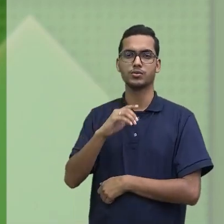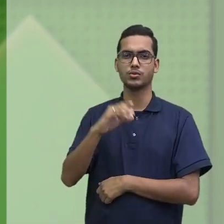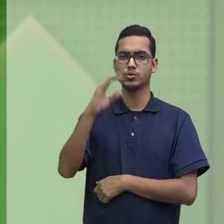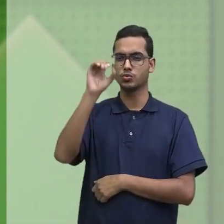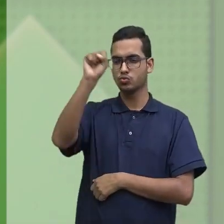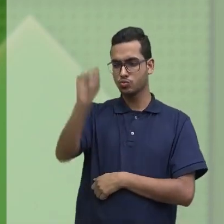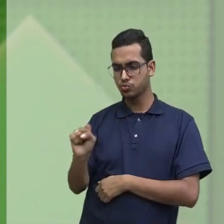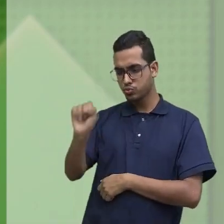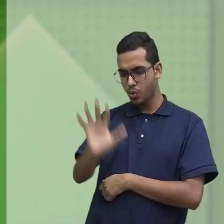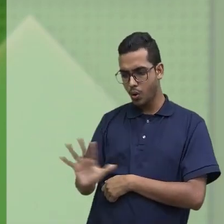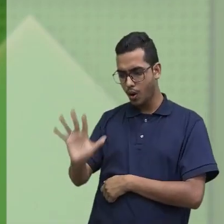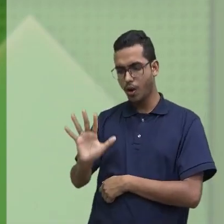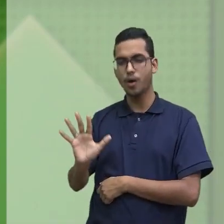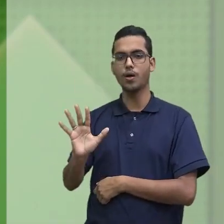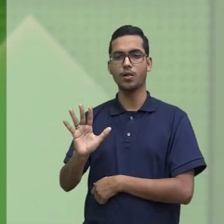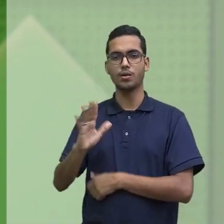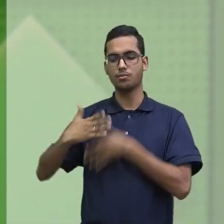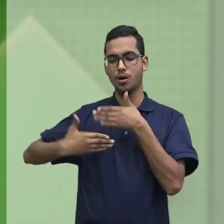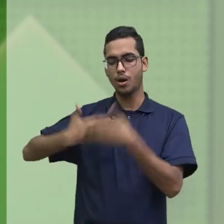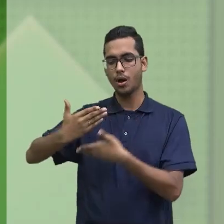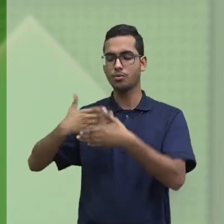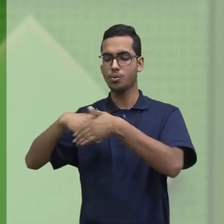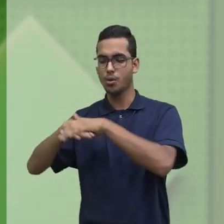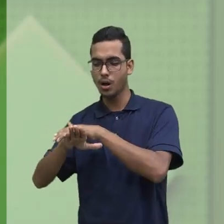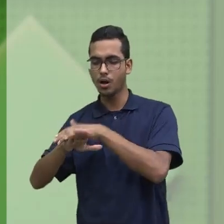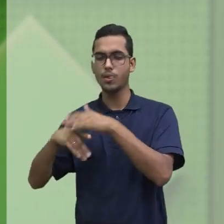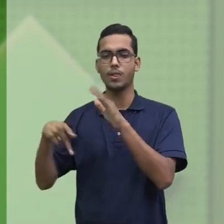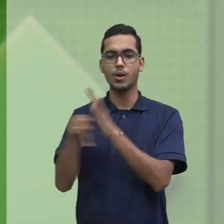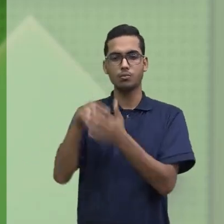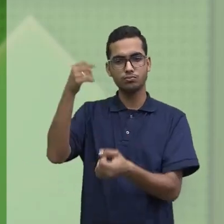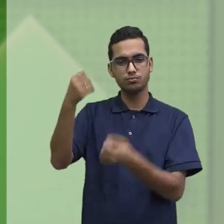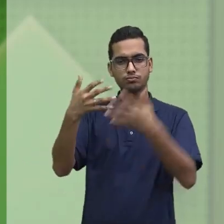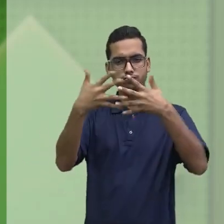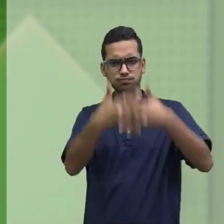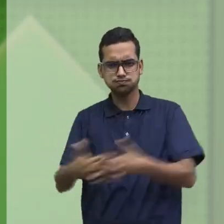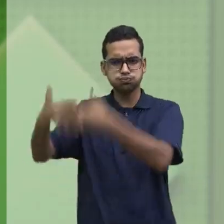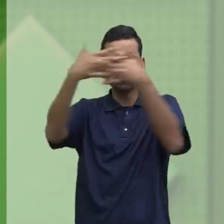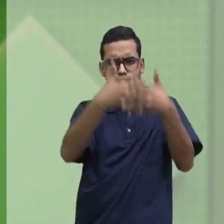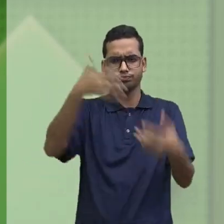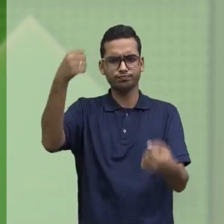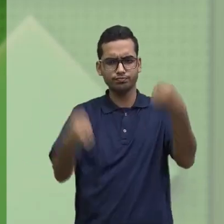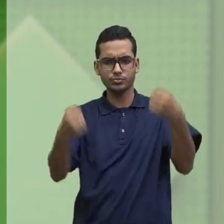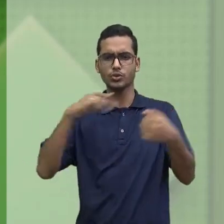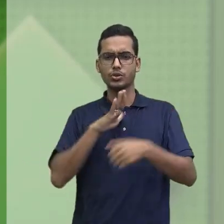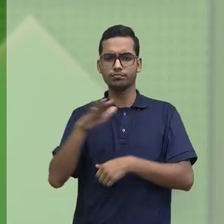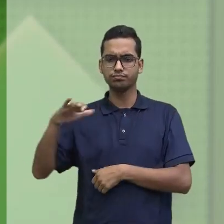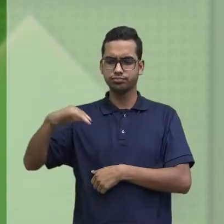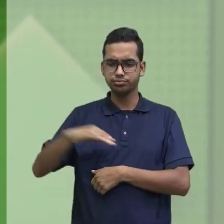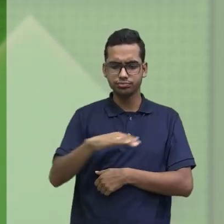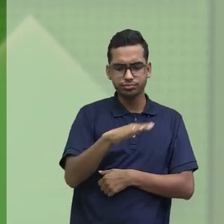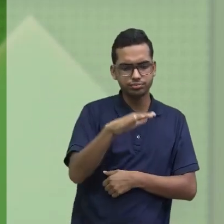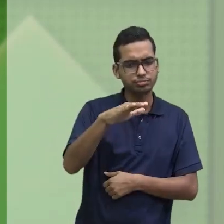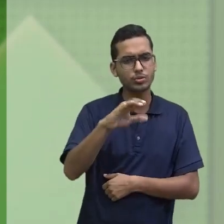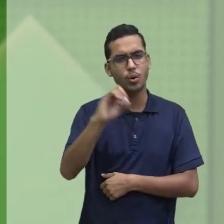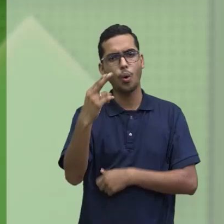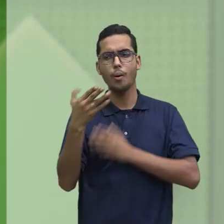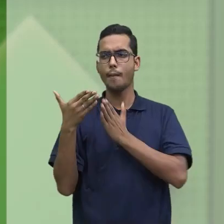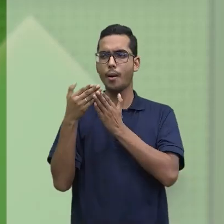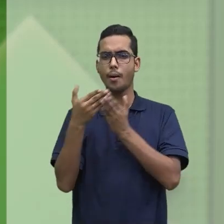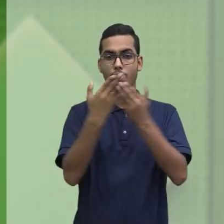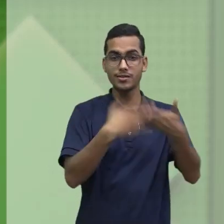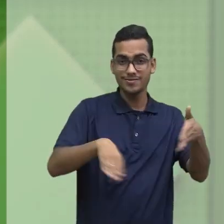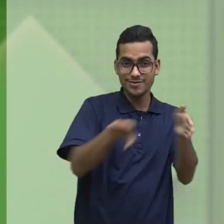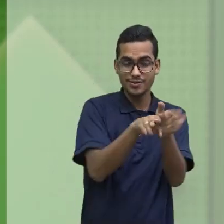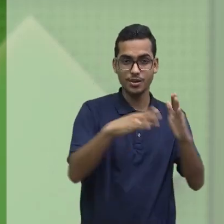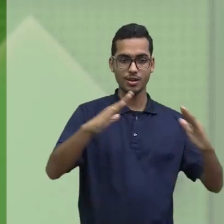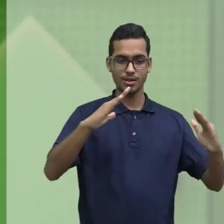norte na nossa mesa, passou aí por muitas estradas, né? Passou aí por barcos, enfim. Então, até chegar na